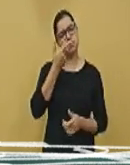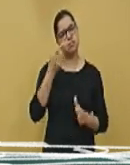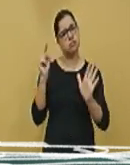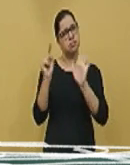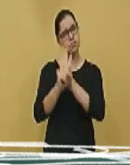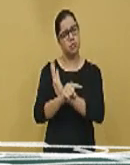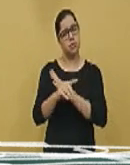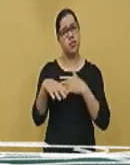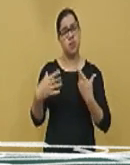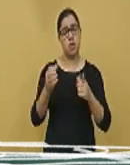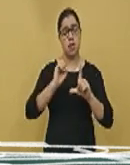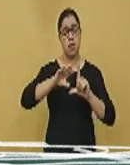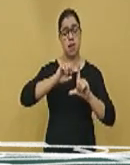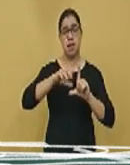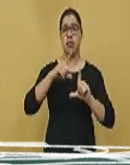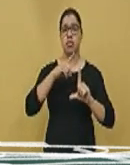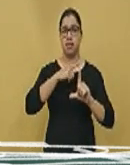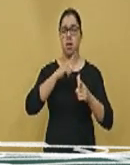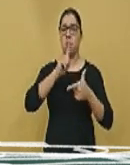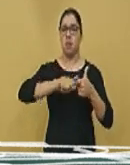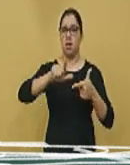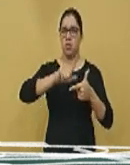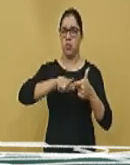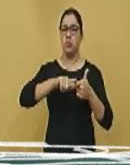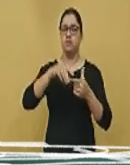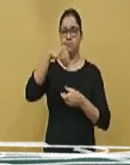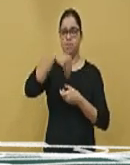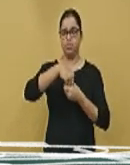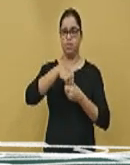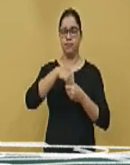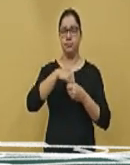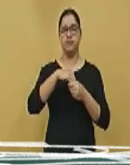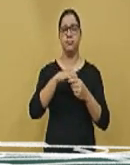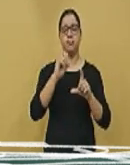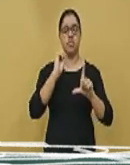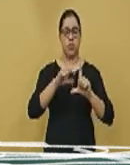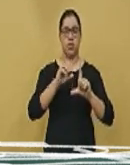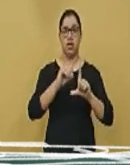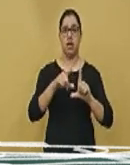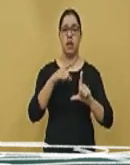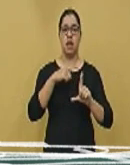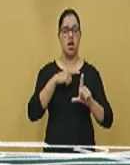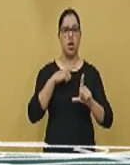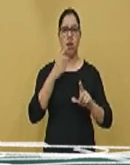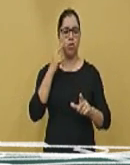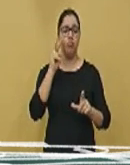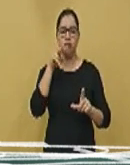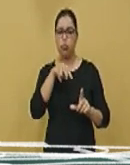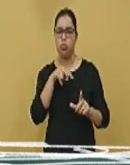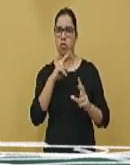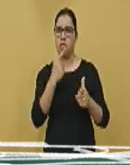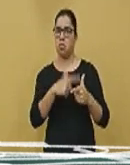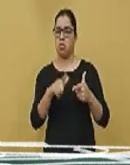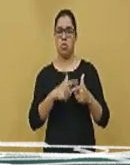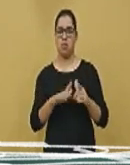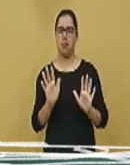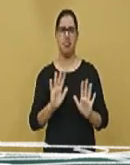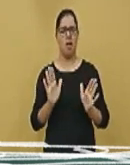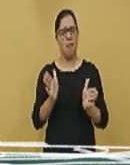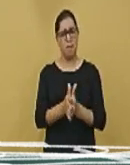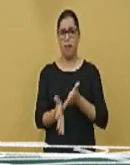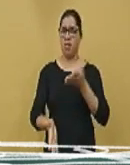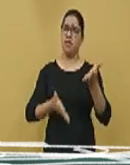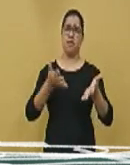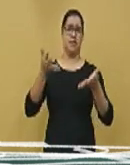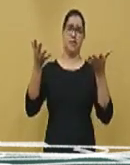Os problemas que são apresentados na licenciatura são vários. Mas não sou eu que vejo o problema na licenciatura. A licenciatura é maravilhosa, as disciplinas